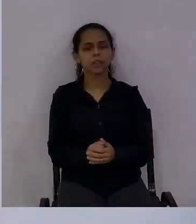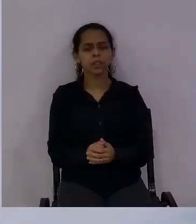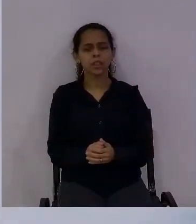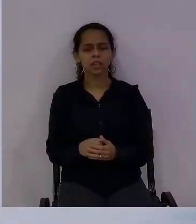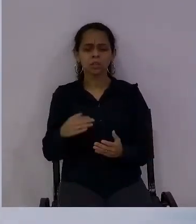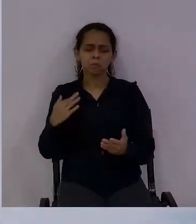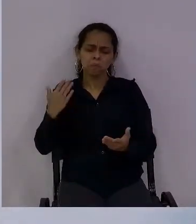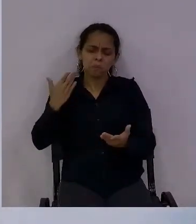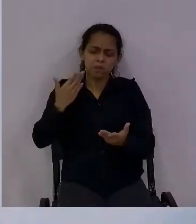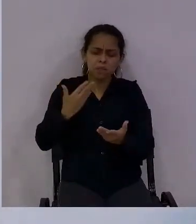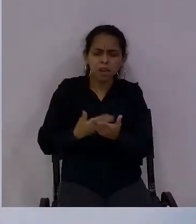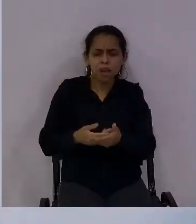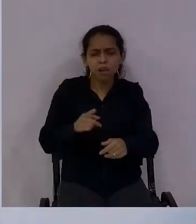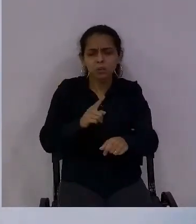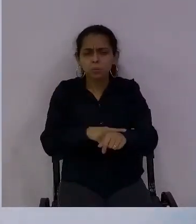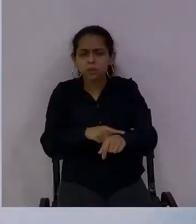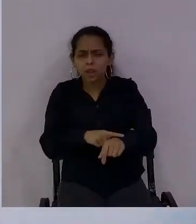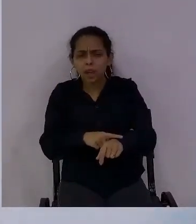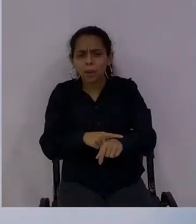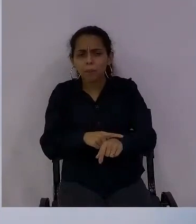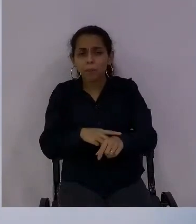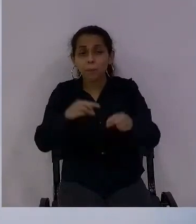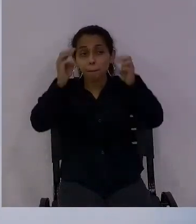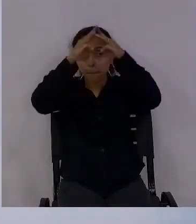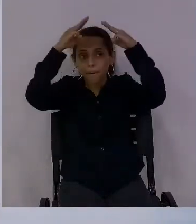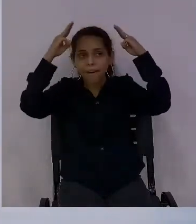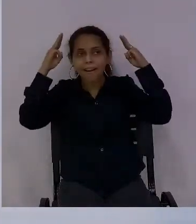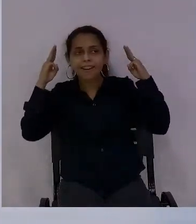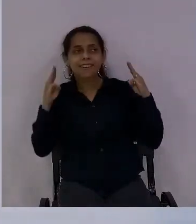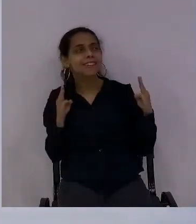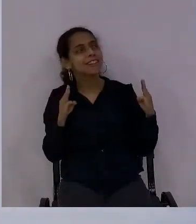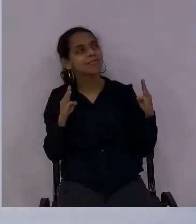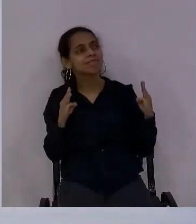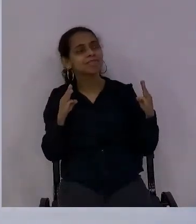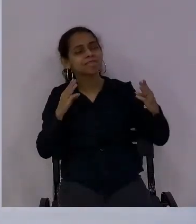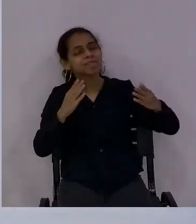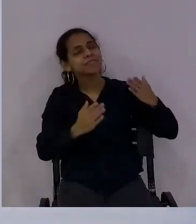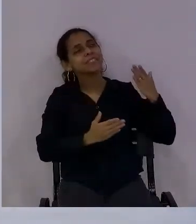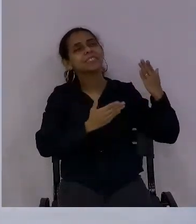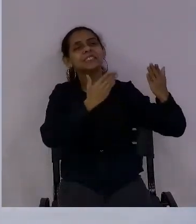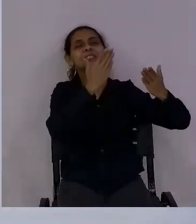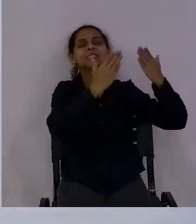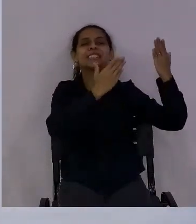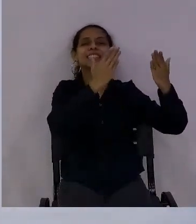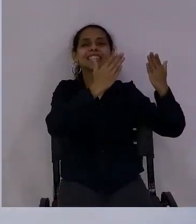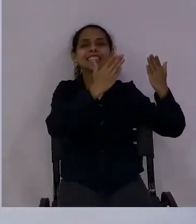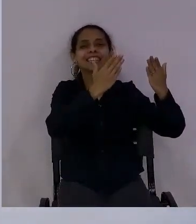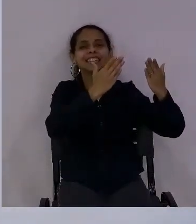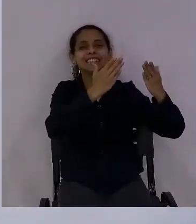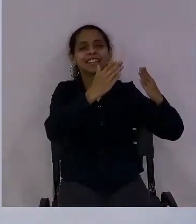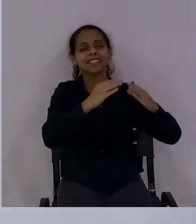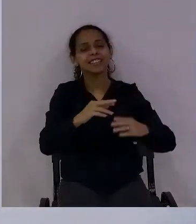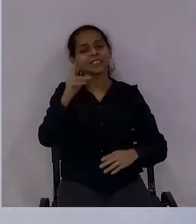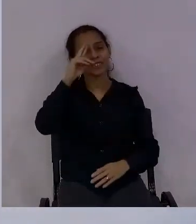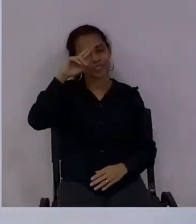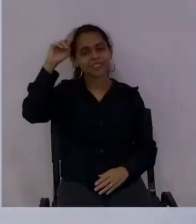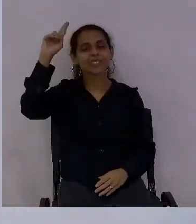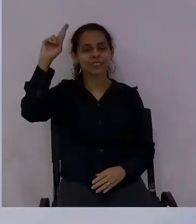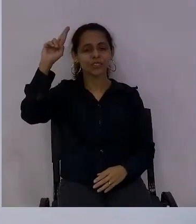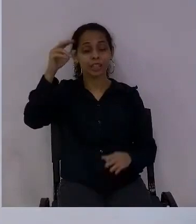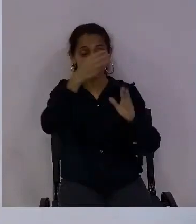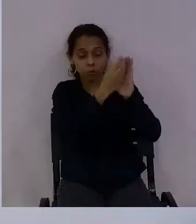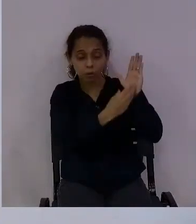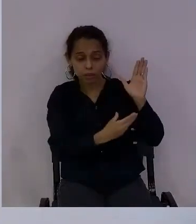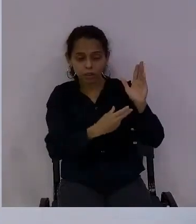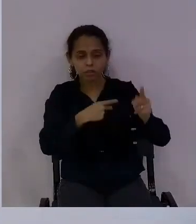este tempo, Maria então vai levar o menino para apresentá-lo no templo. Diz o texto